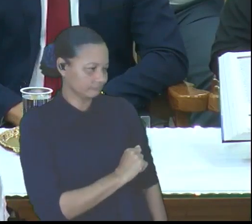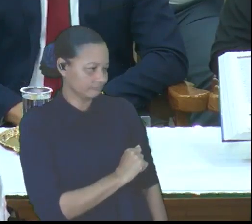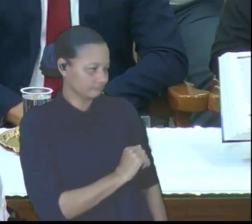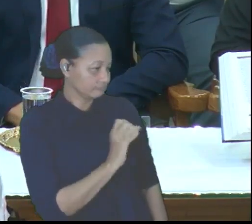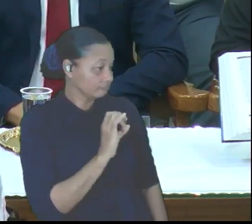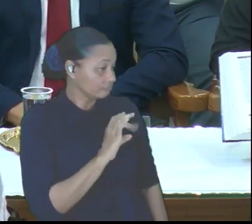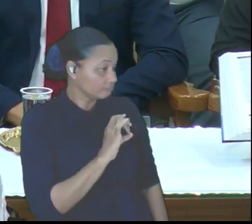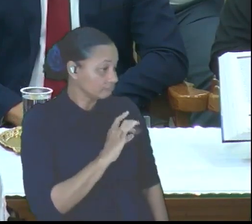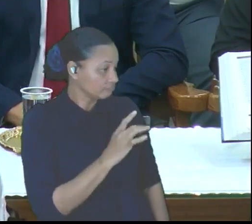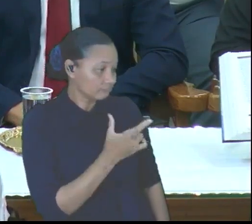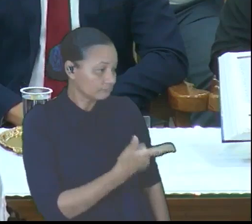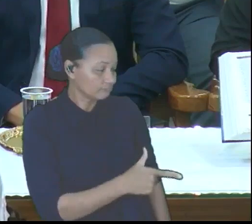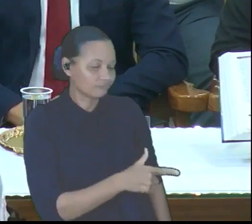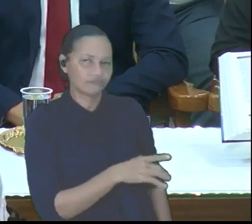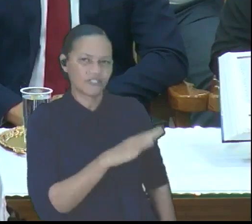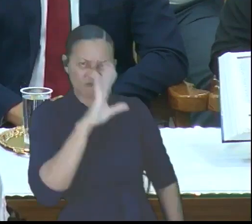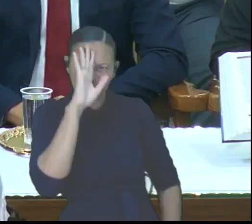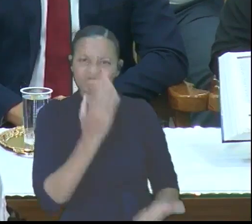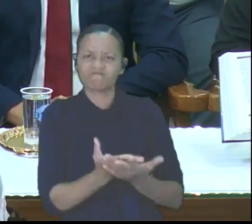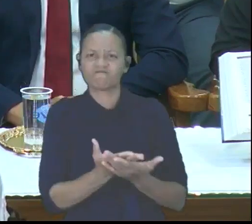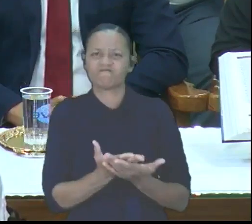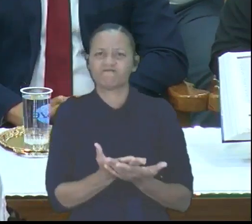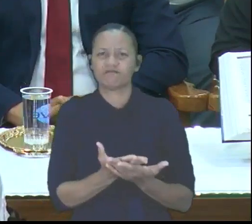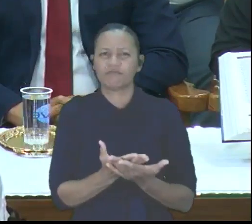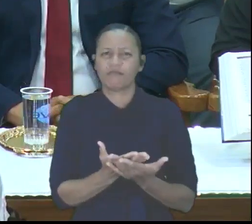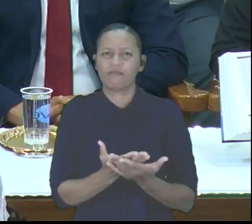temas. Crê.